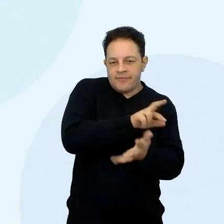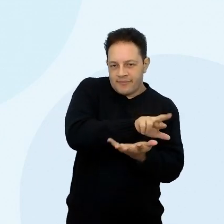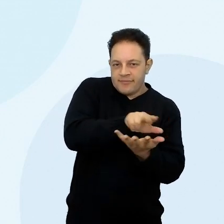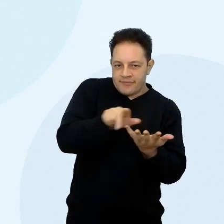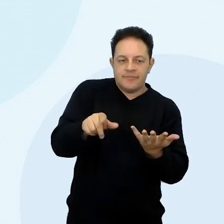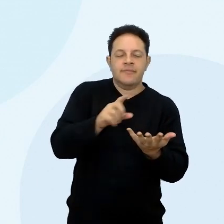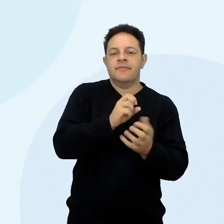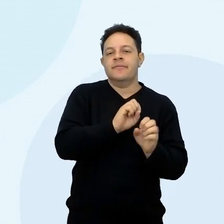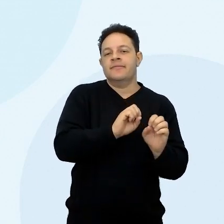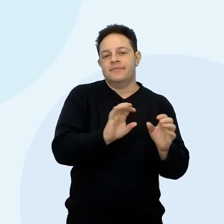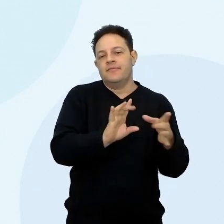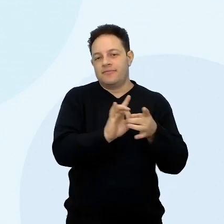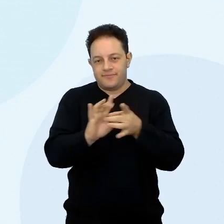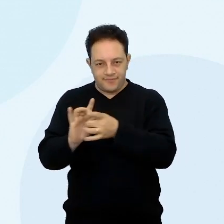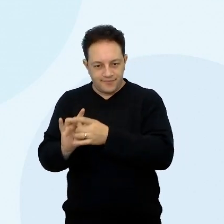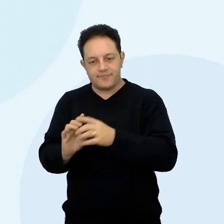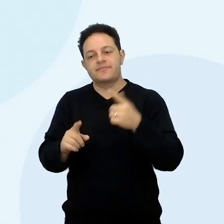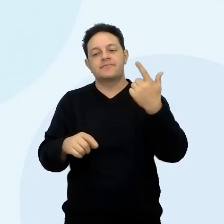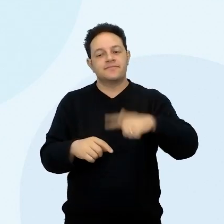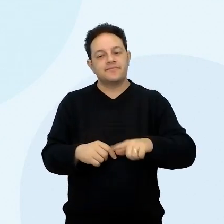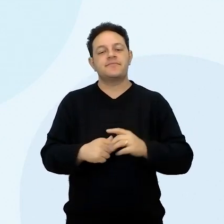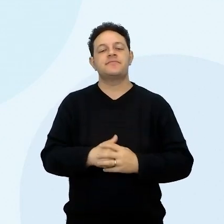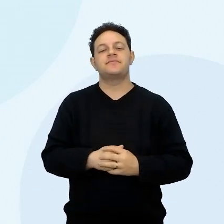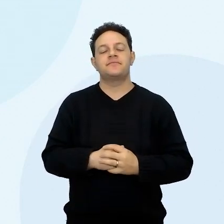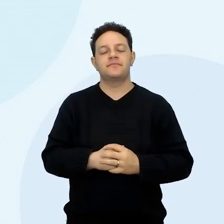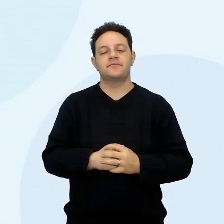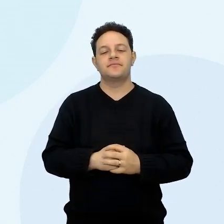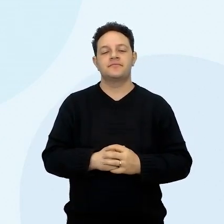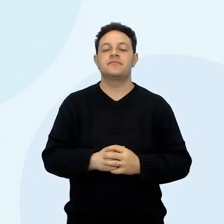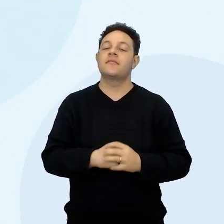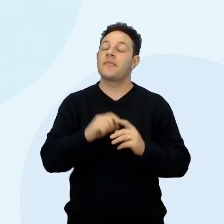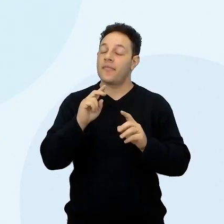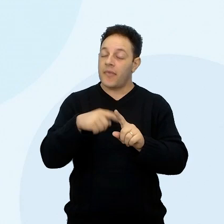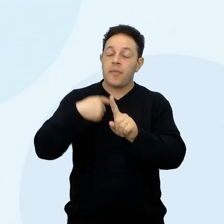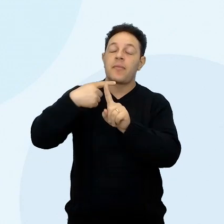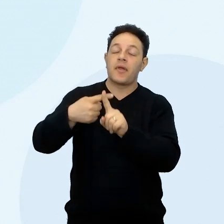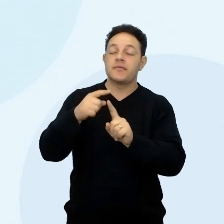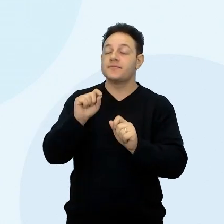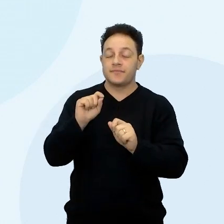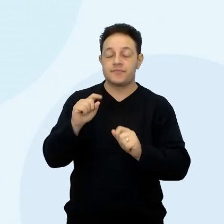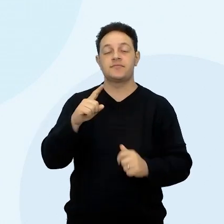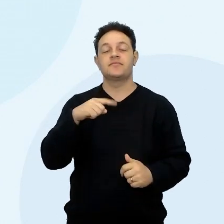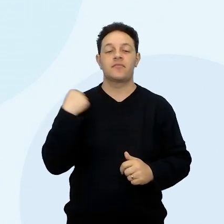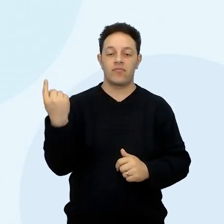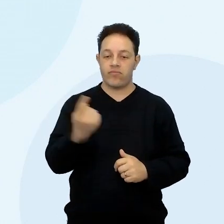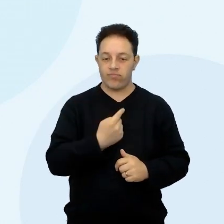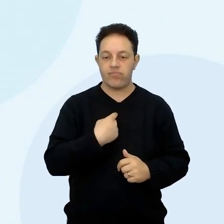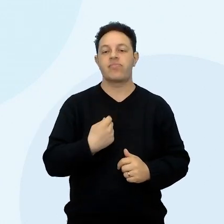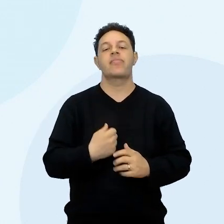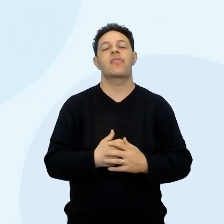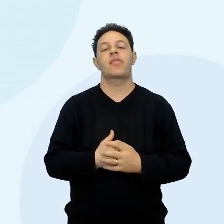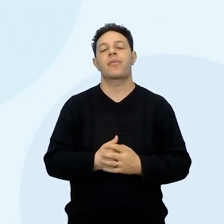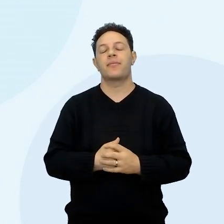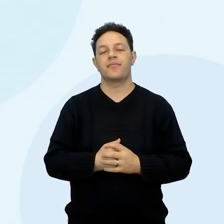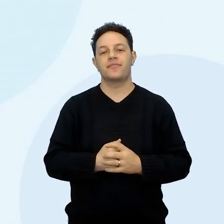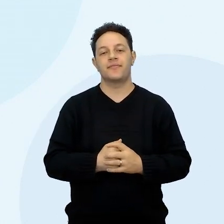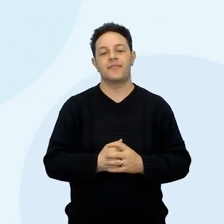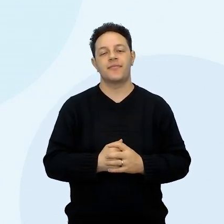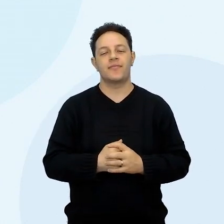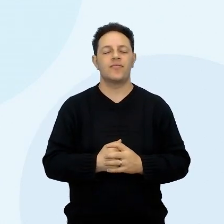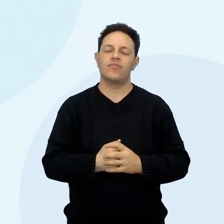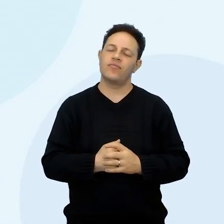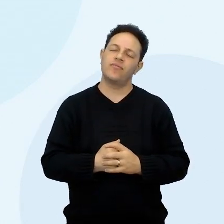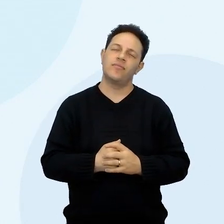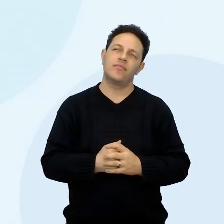falar. E aí, além disso, nós temos também, lá